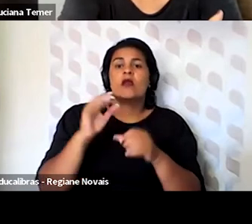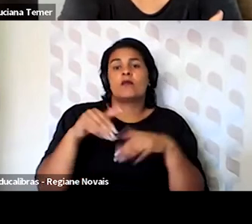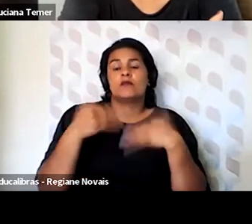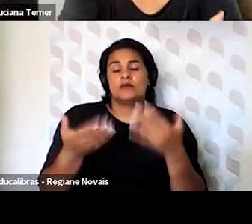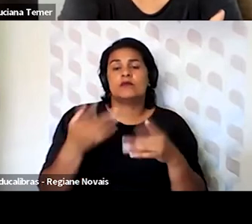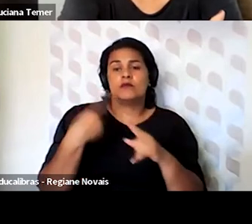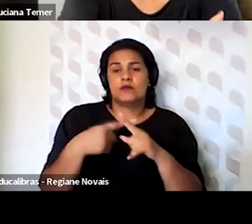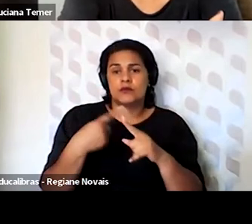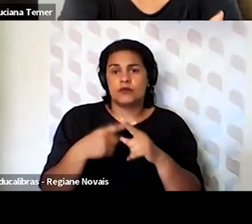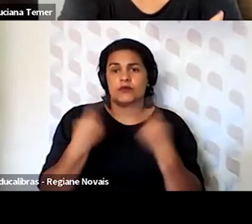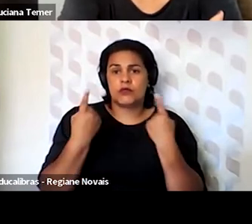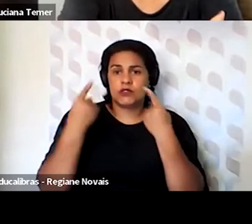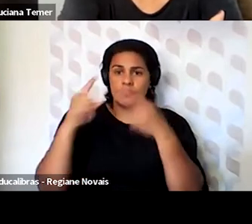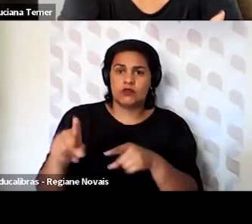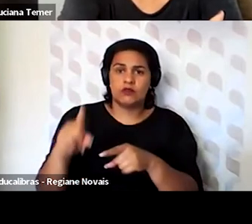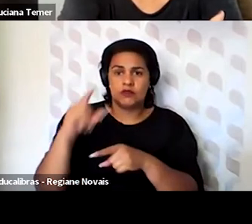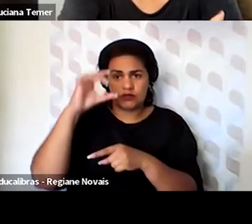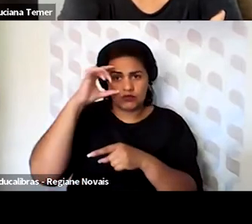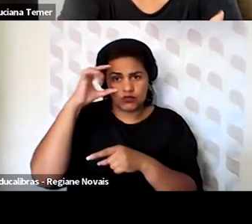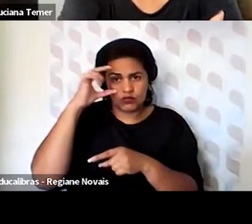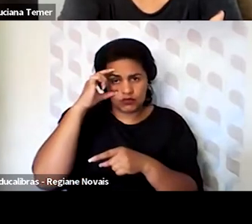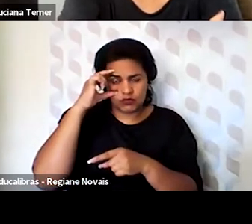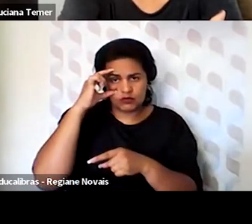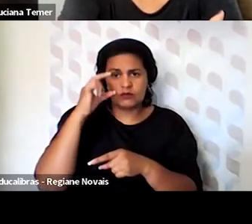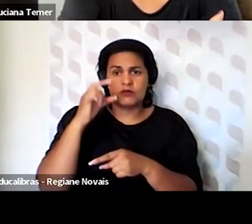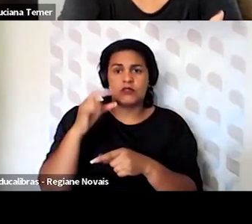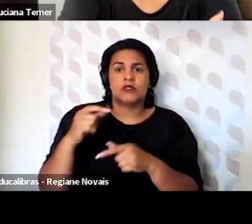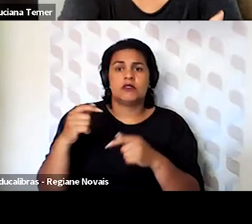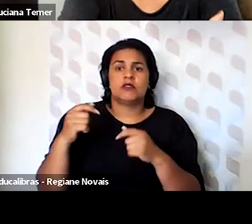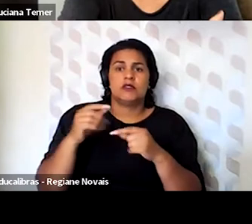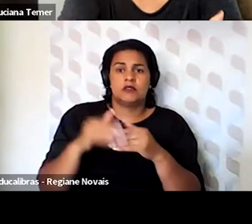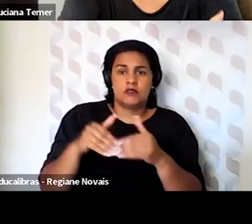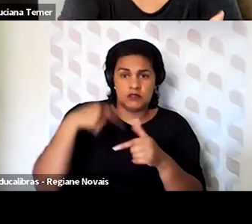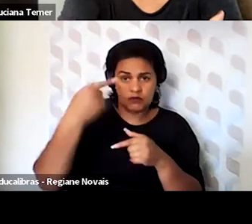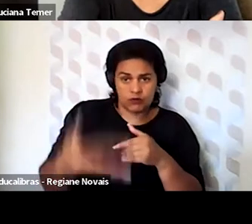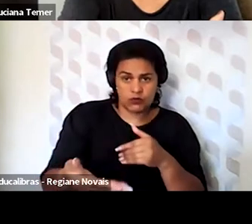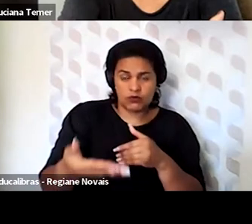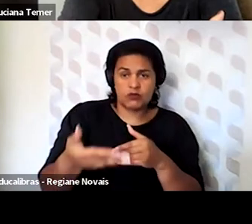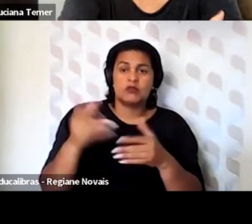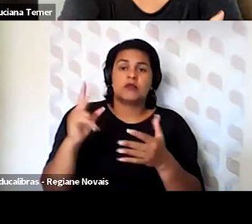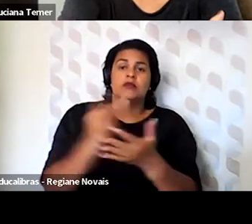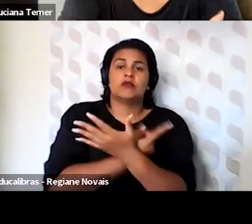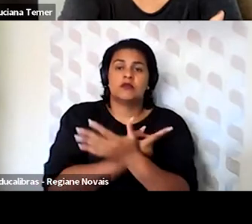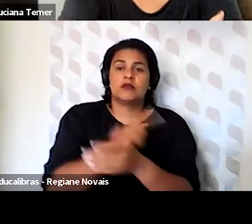Dilma Rousseff, né, porque é importante lembrar disso, a partir do golpe, a democracia começa a entrar em declínio, a